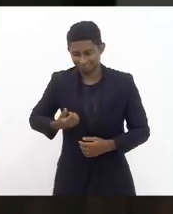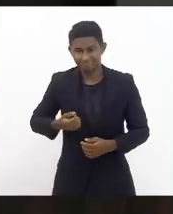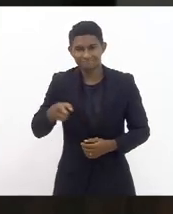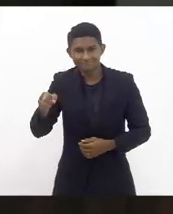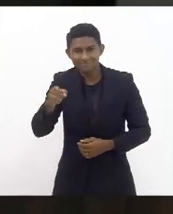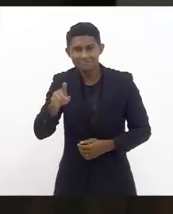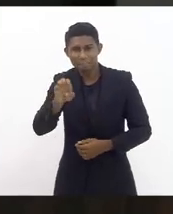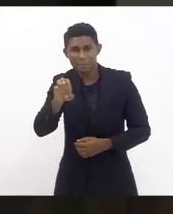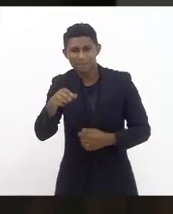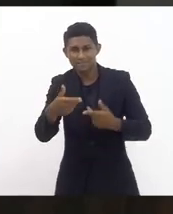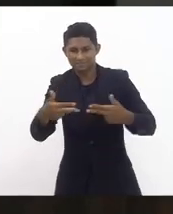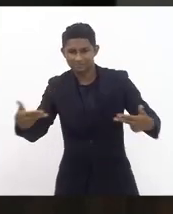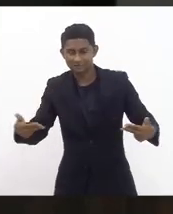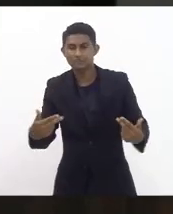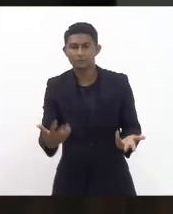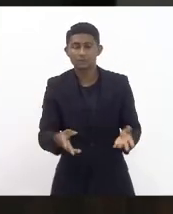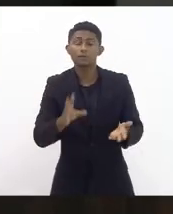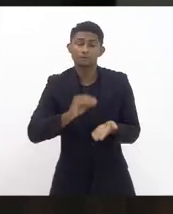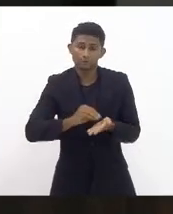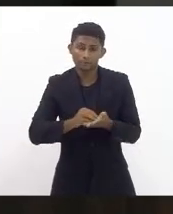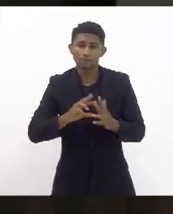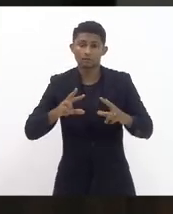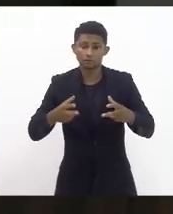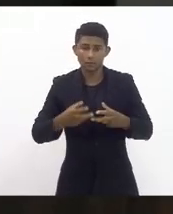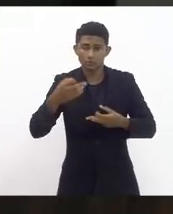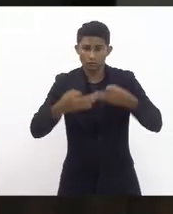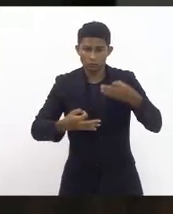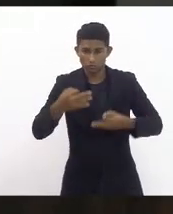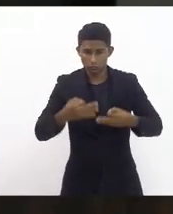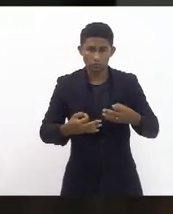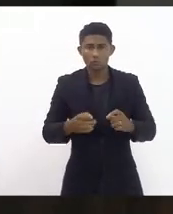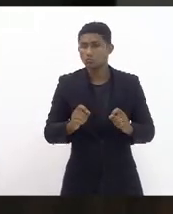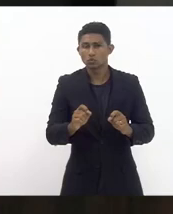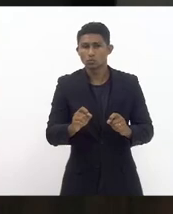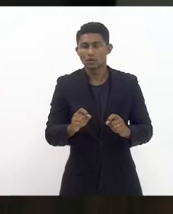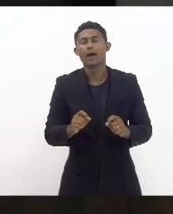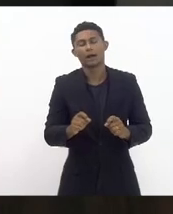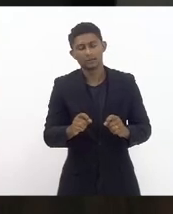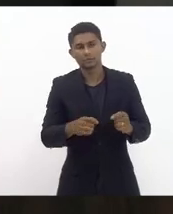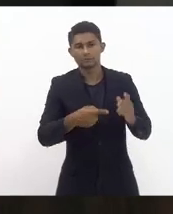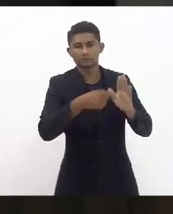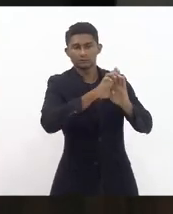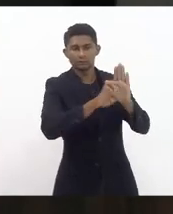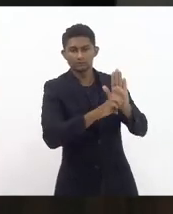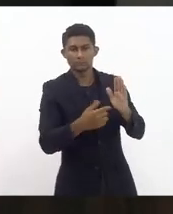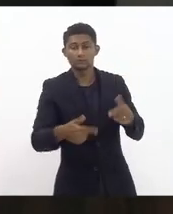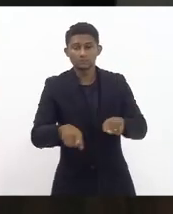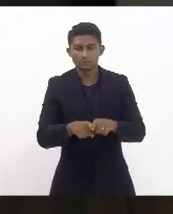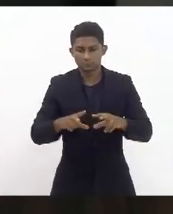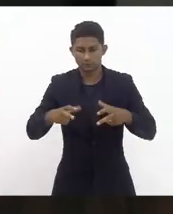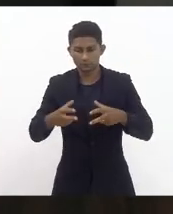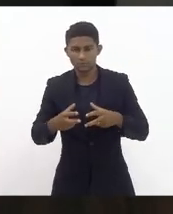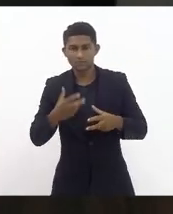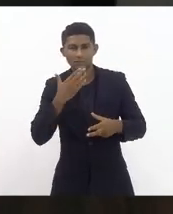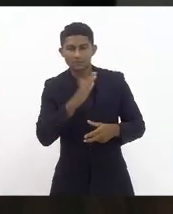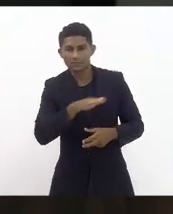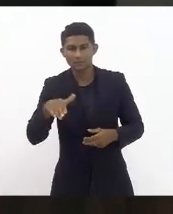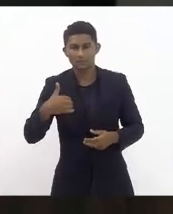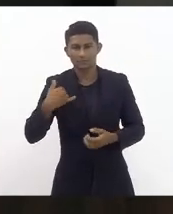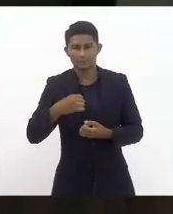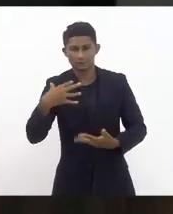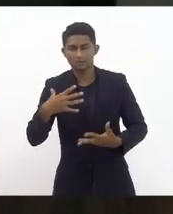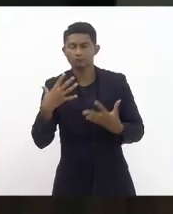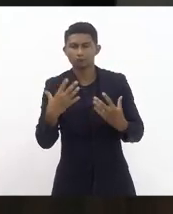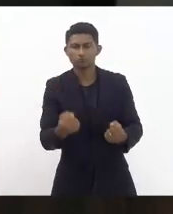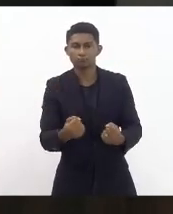que menciona. Pareceres da Comissão de Constituição e Justiça pela juridicidade com emenda de assunto da criança e adolescente do idoso favorável com a emenda da Comissão